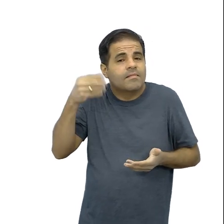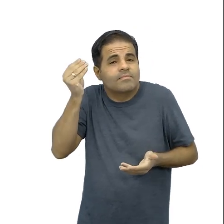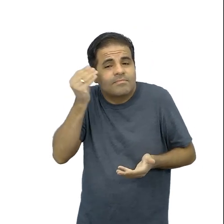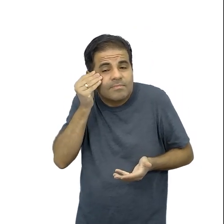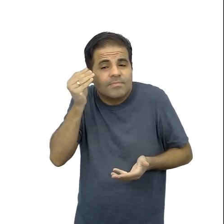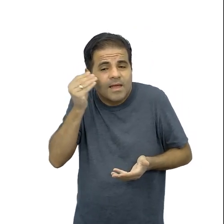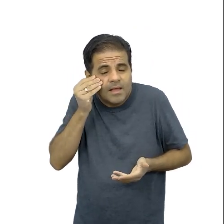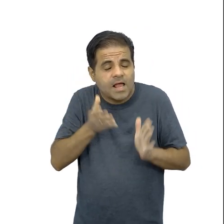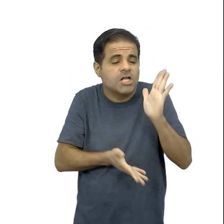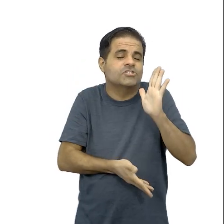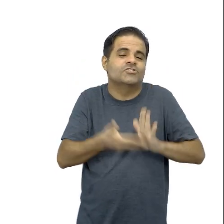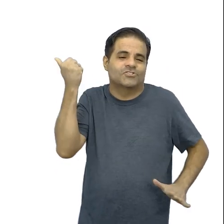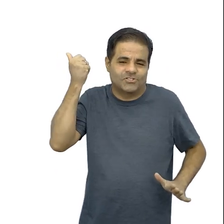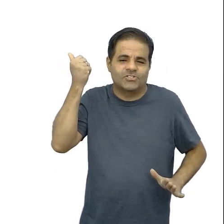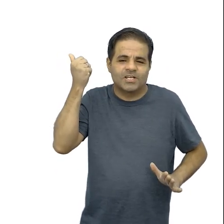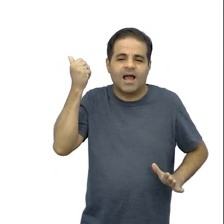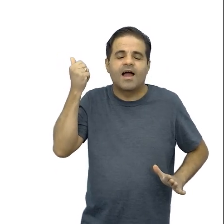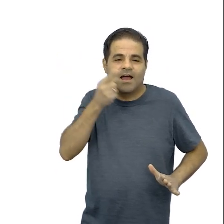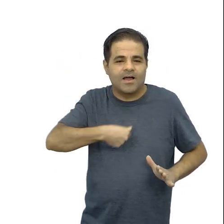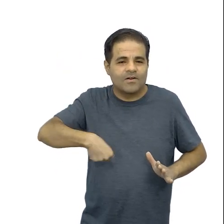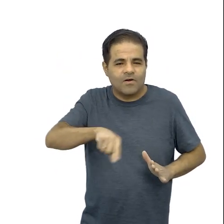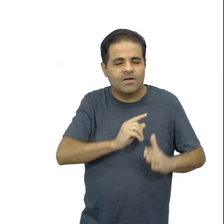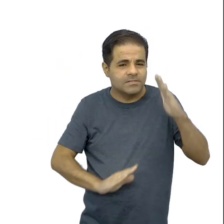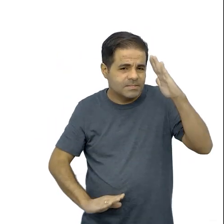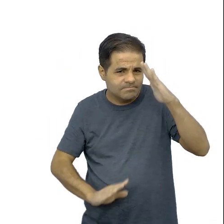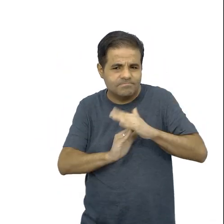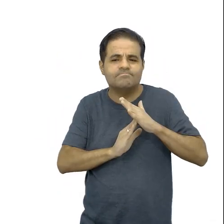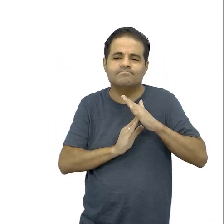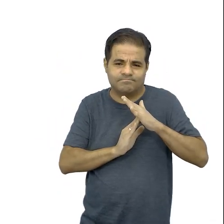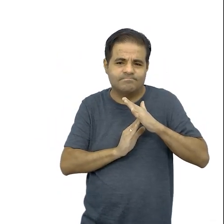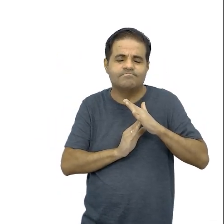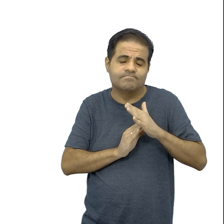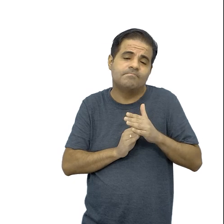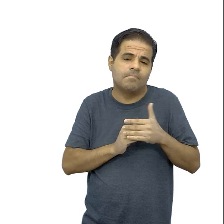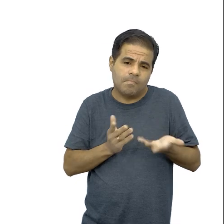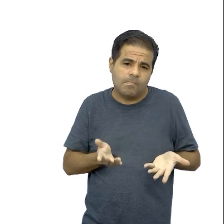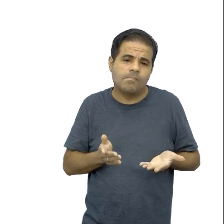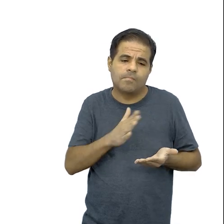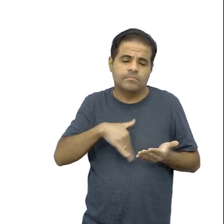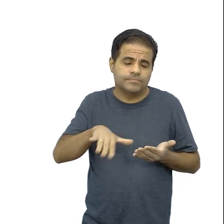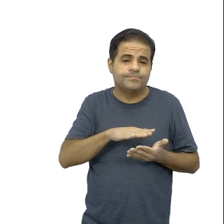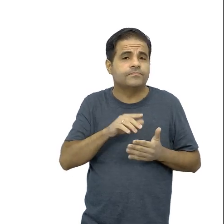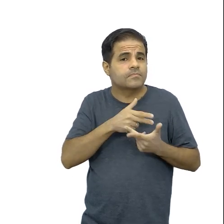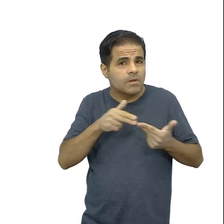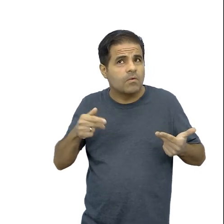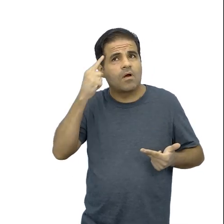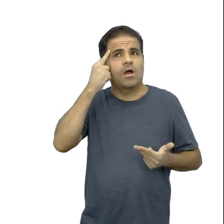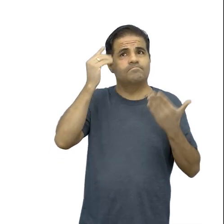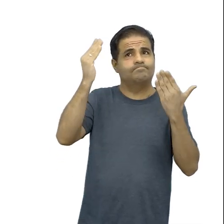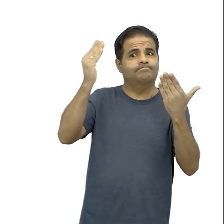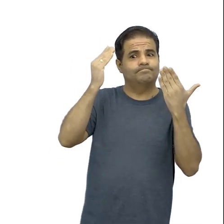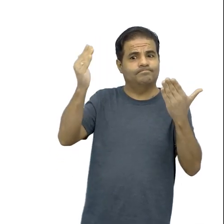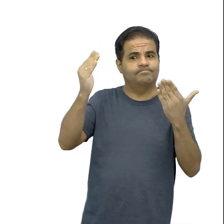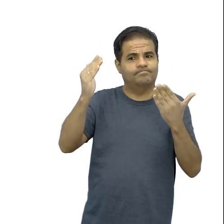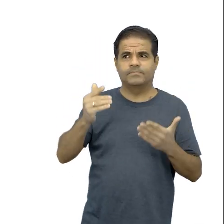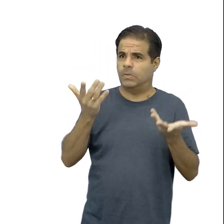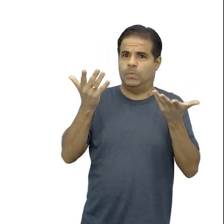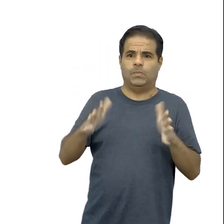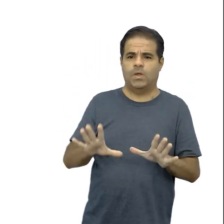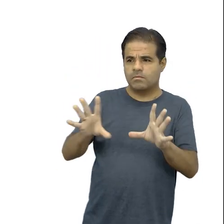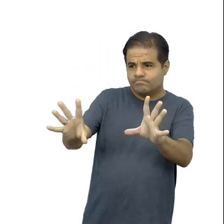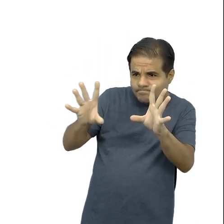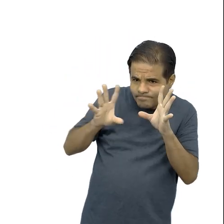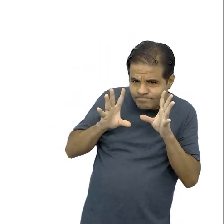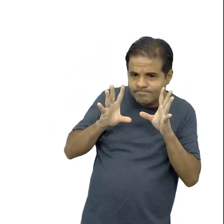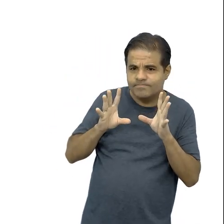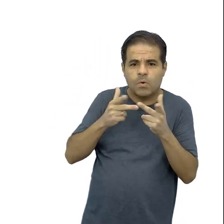tentar, né, tirar as nossas barreiras, muitas vezes, né? Porque uma coisa é eu estar em dúvida, outra coisa é eu não querer ouvir